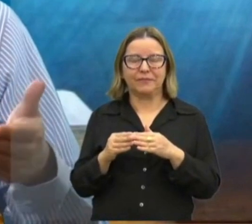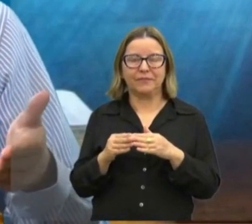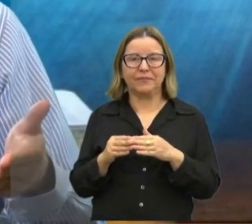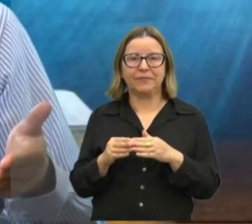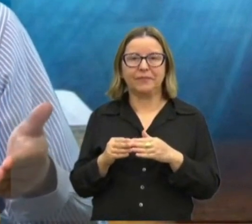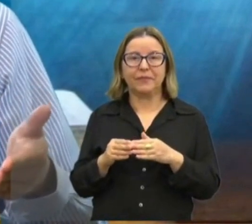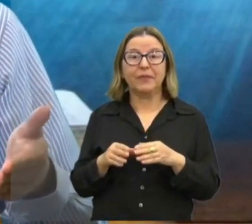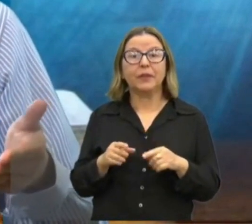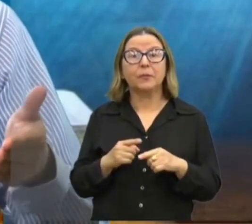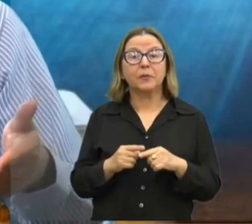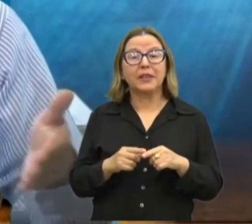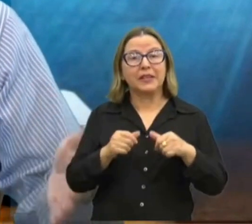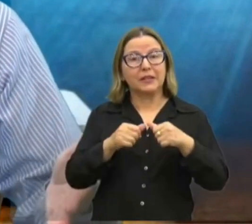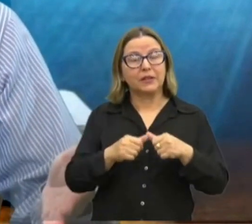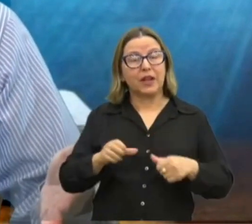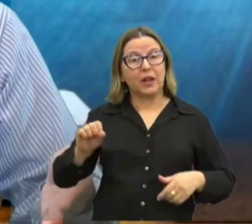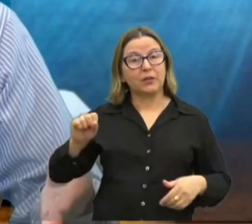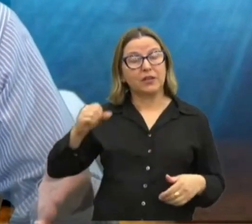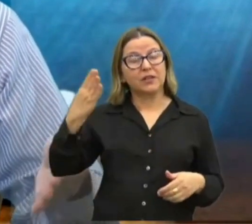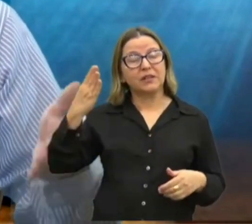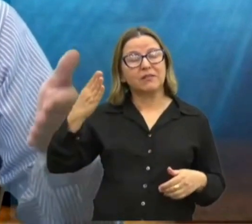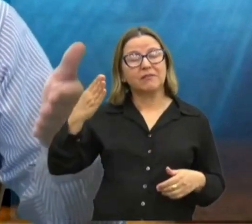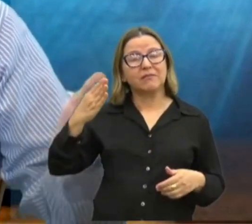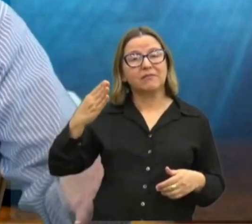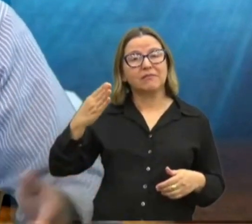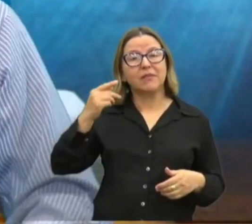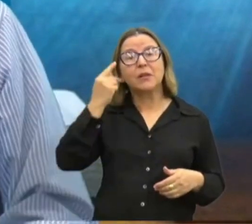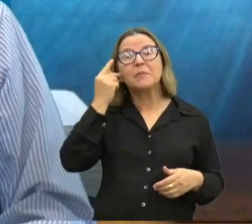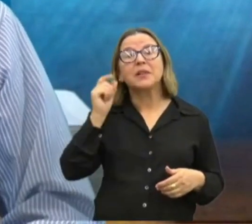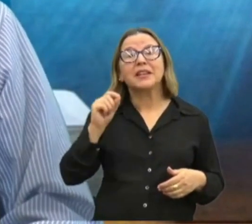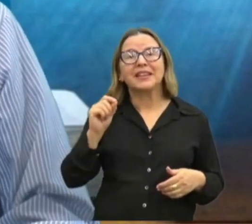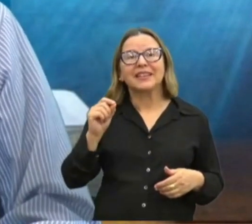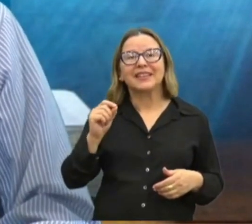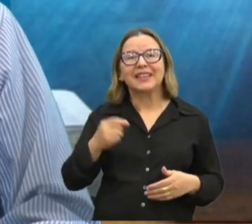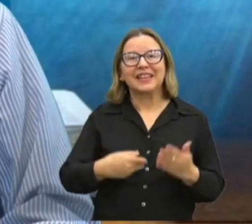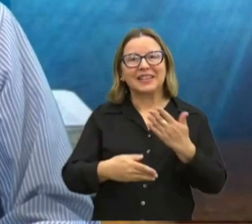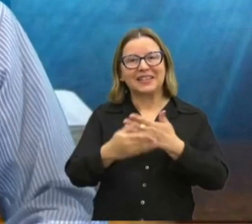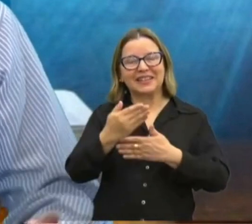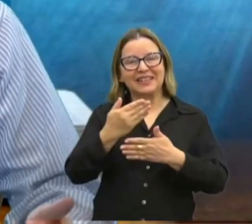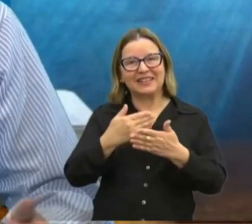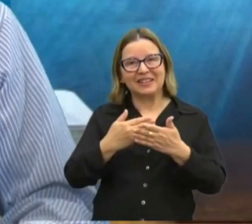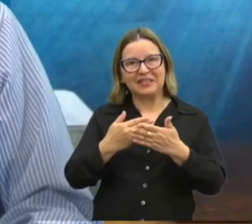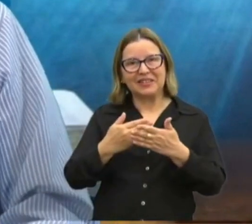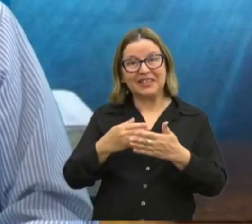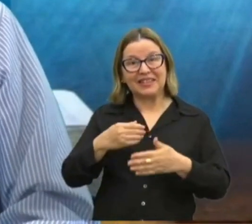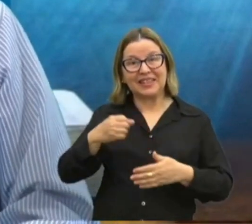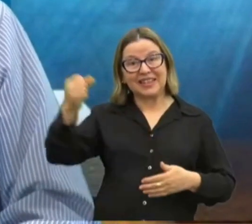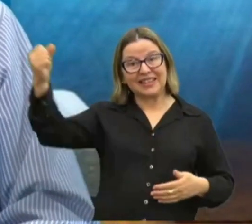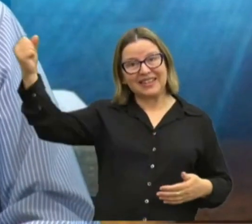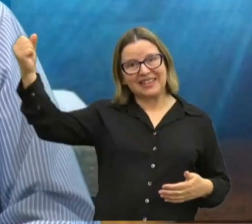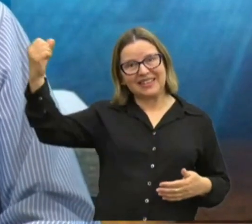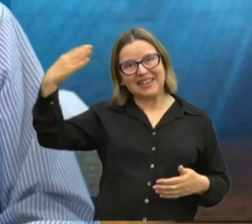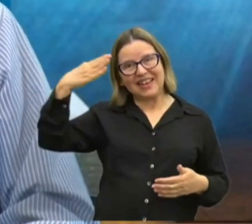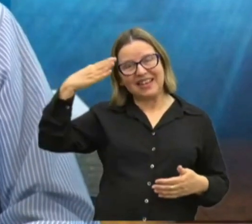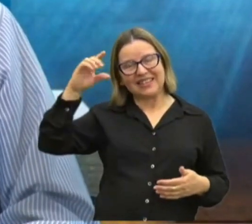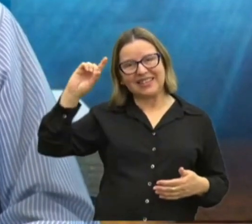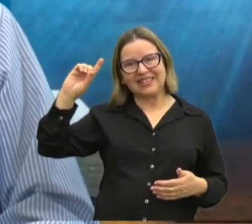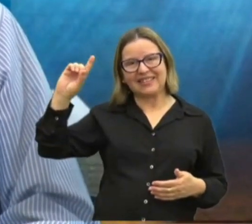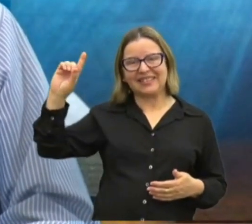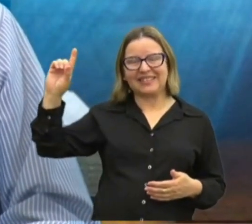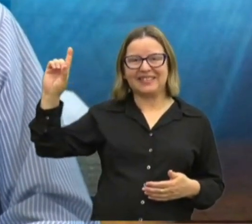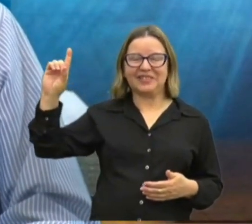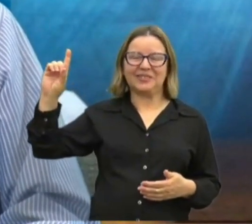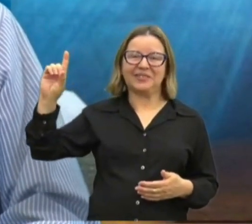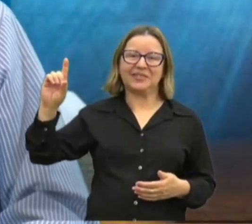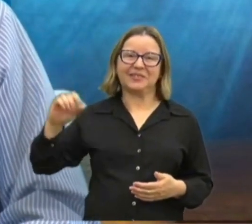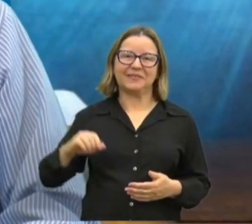isso aconteceu única e exclusivamente pela graça de Deus. É isso que significa